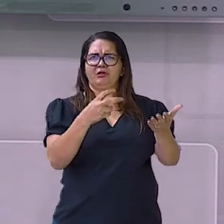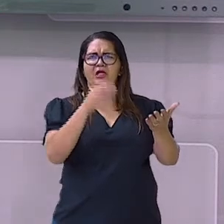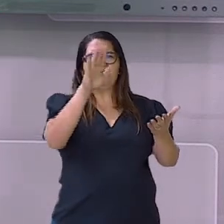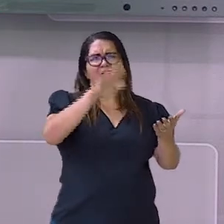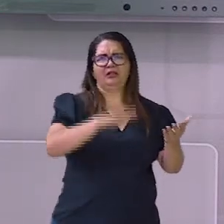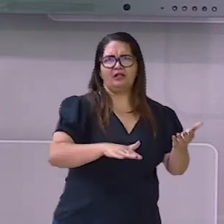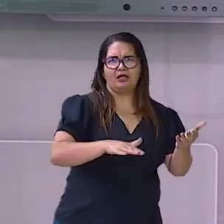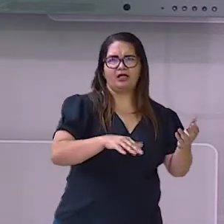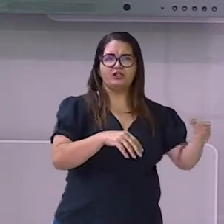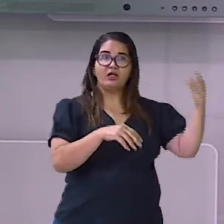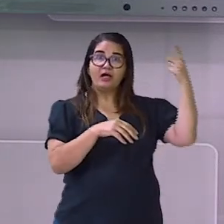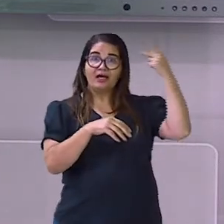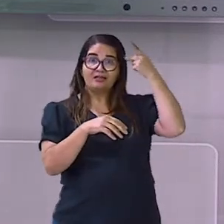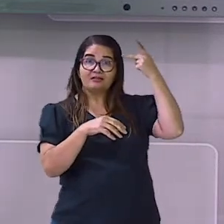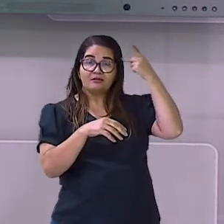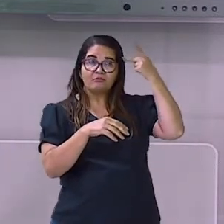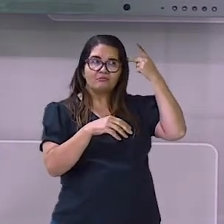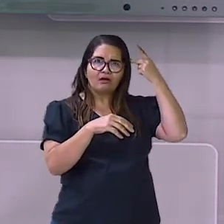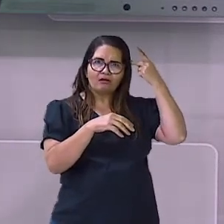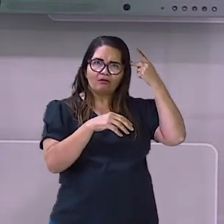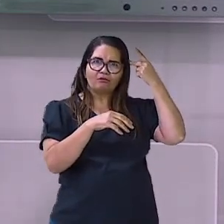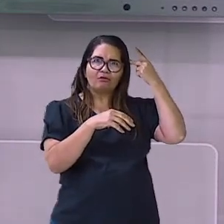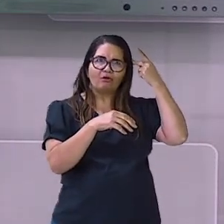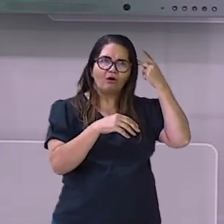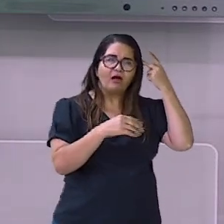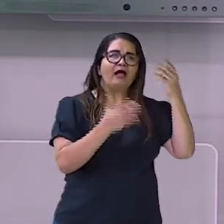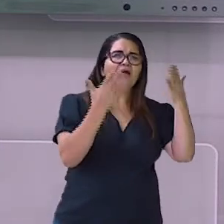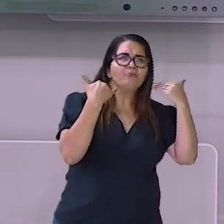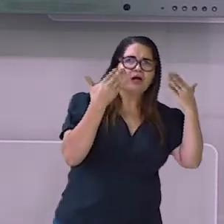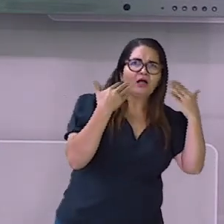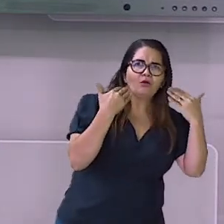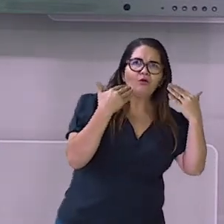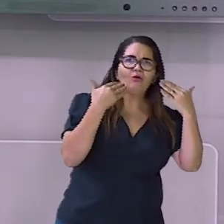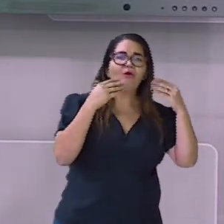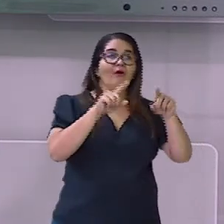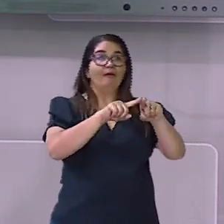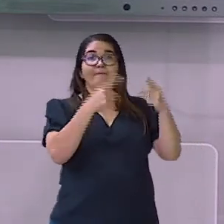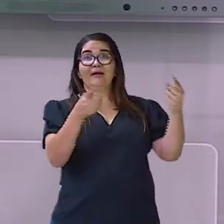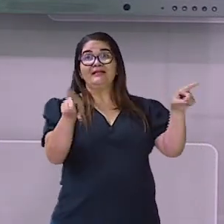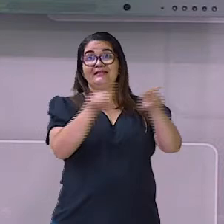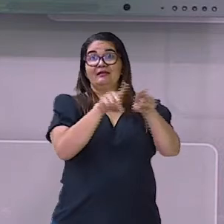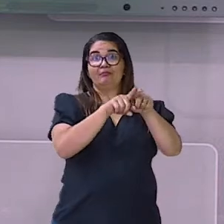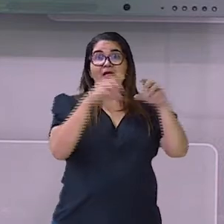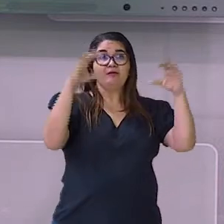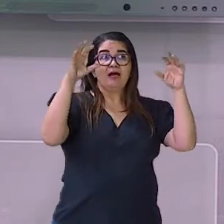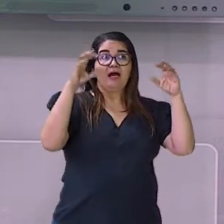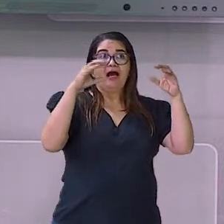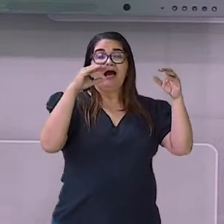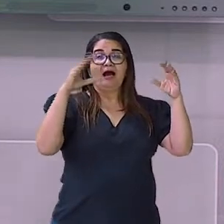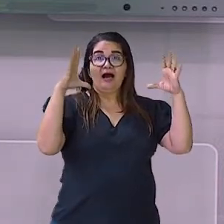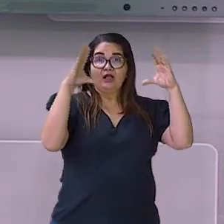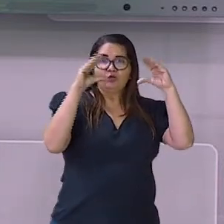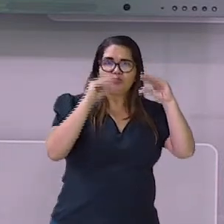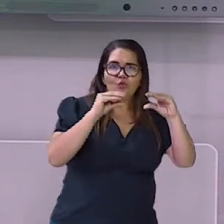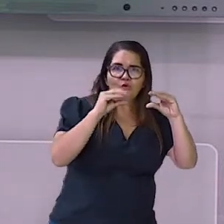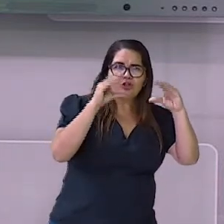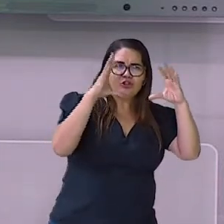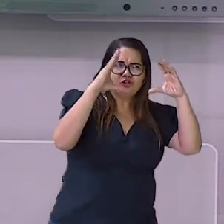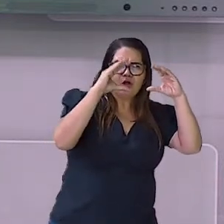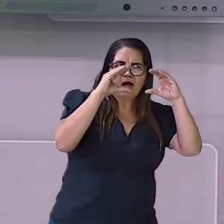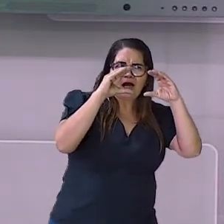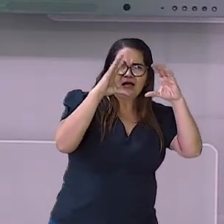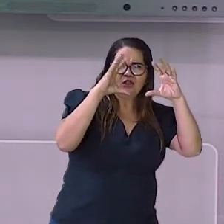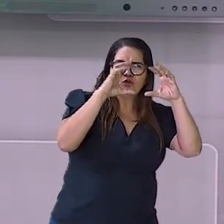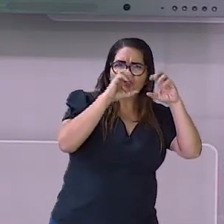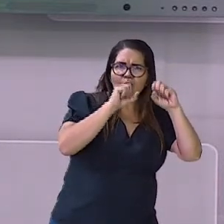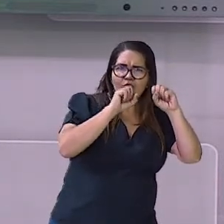de Capricórnio. Então, abaixo da linha do Trópico de Capricórnio é a zona temperada. Mas aí, como